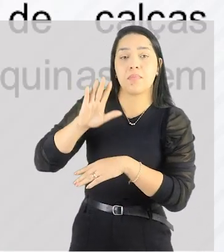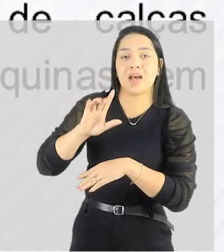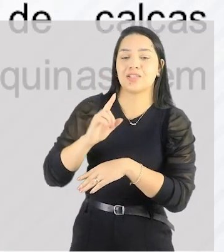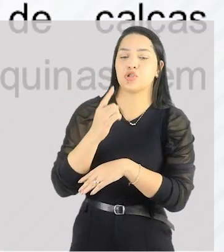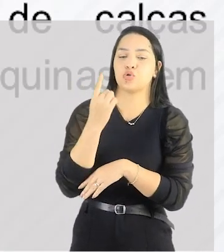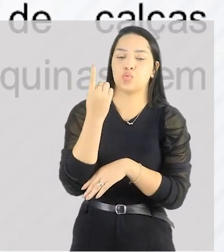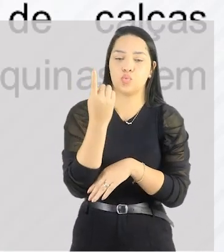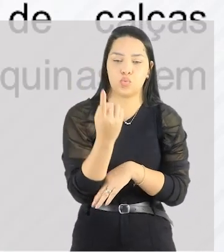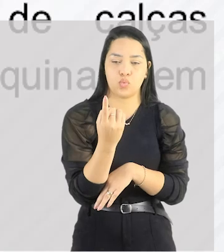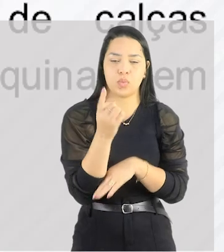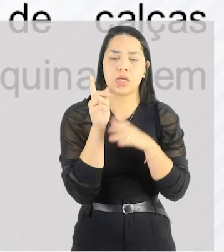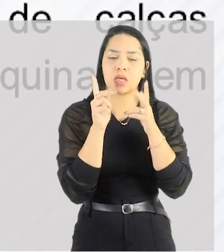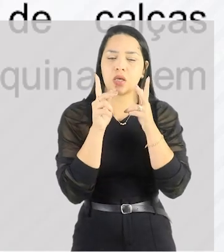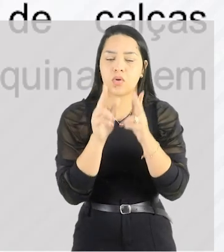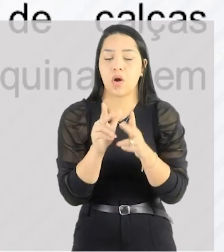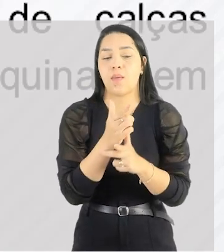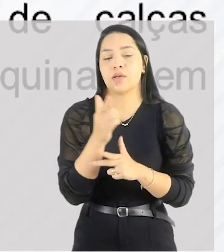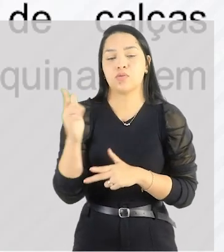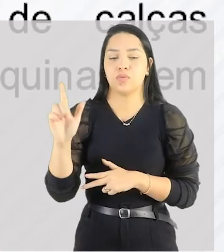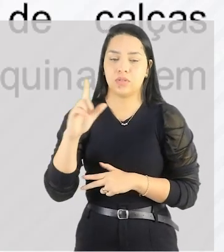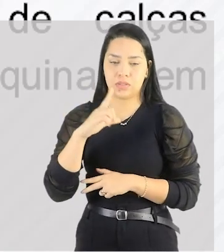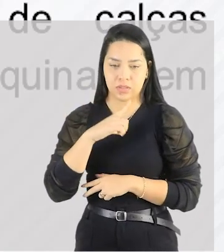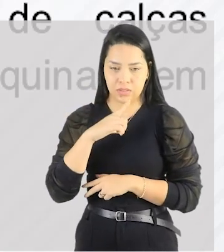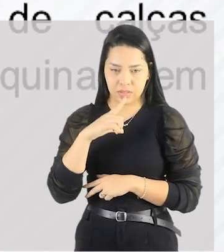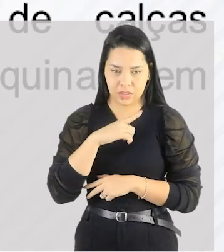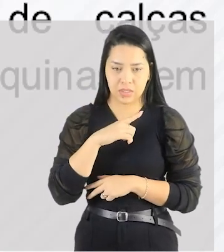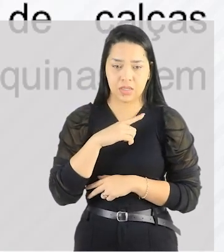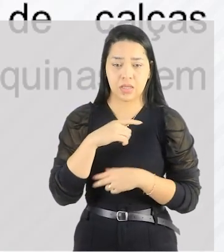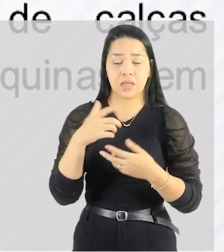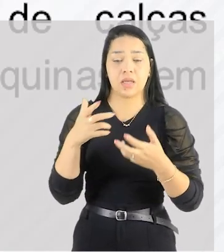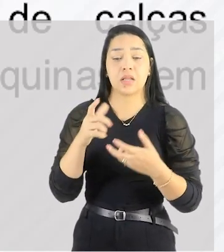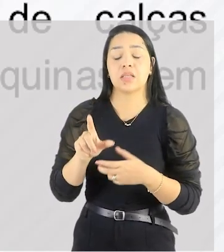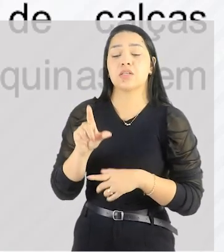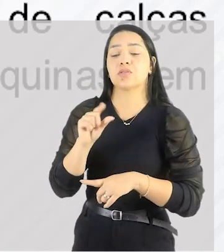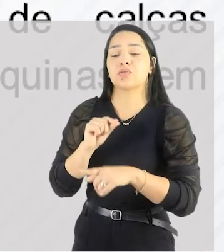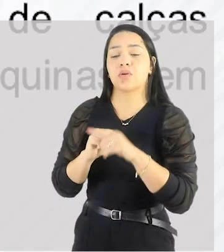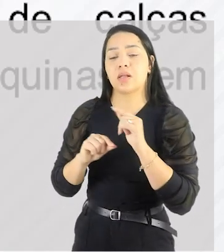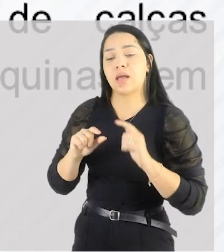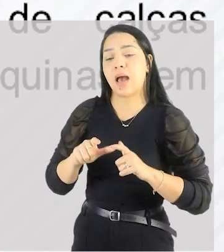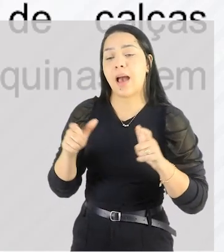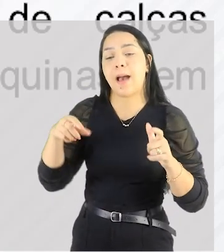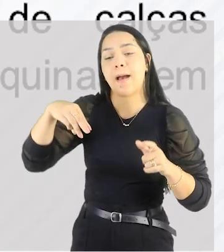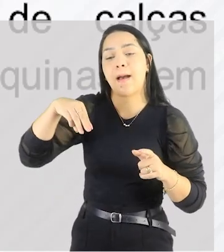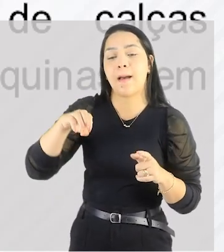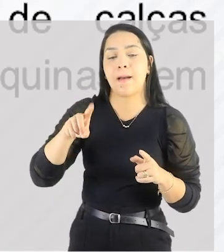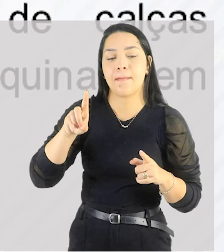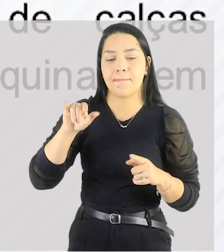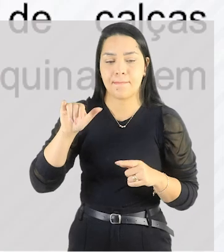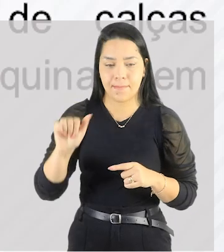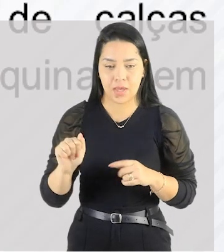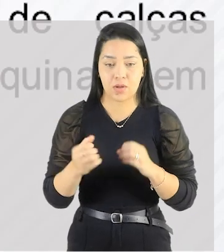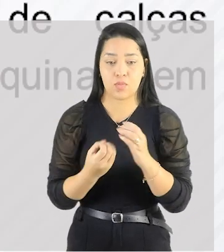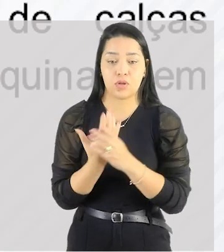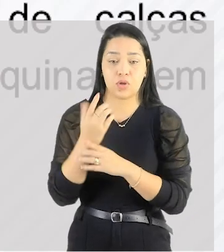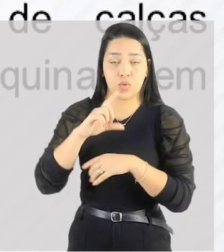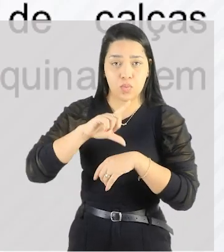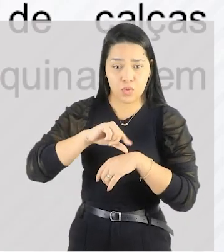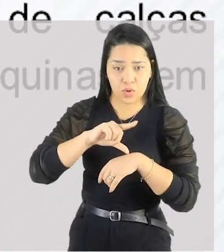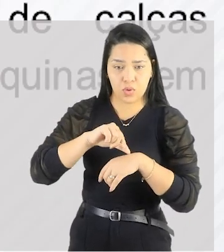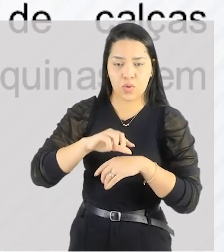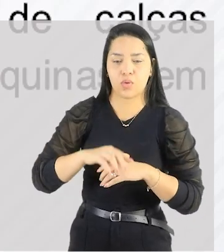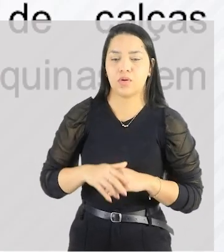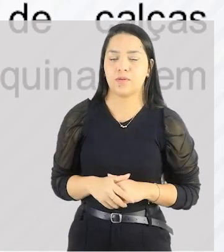deseja comprar mais uma dessas máquinas, idêntica a uma das já existentes,